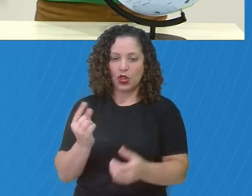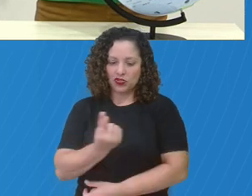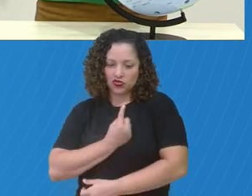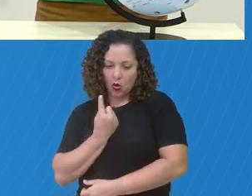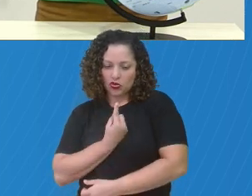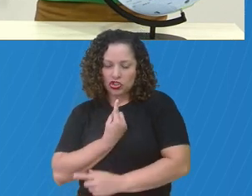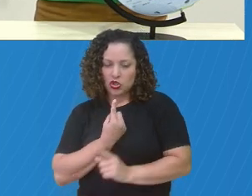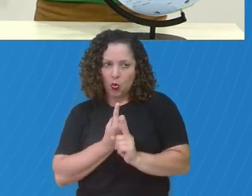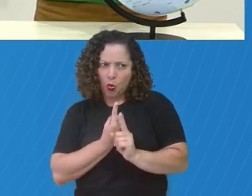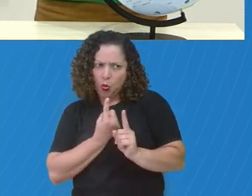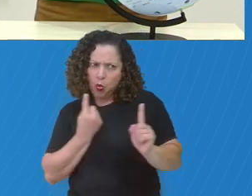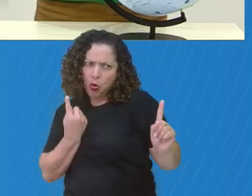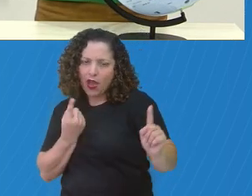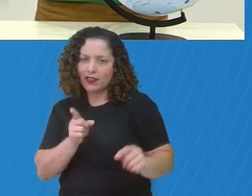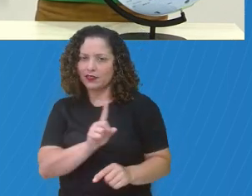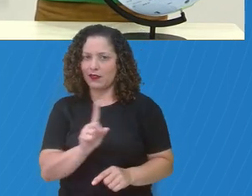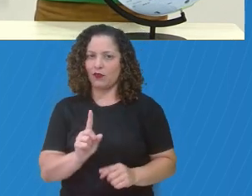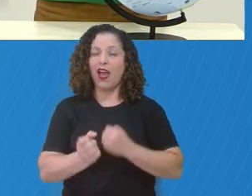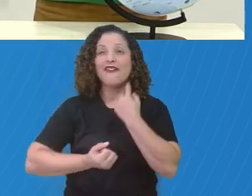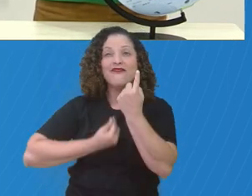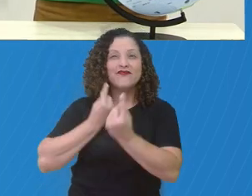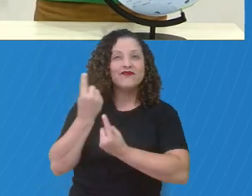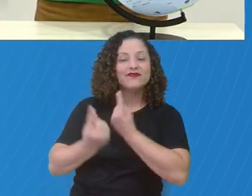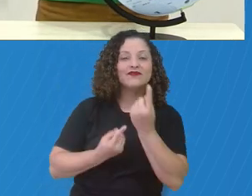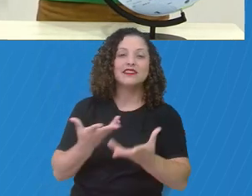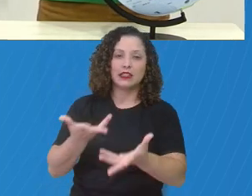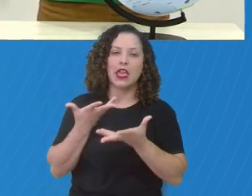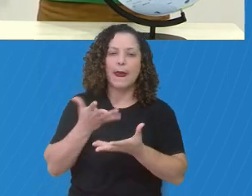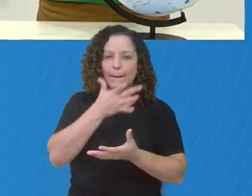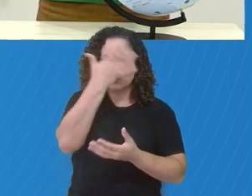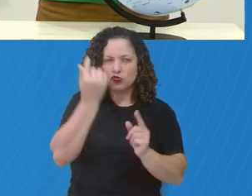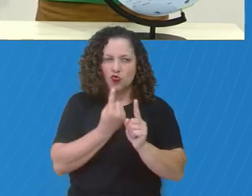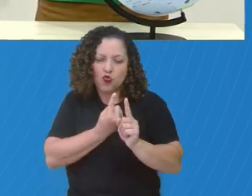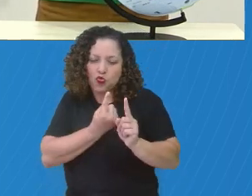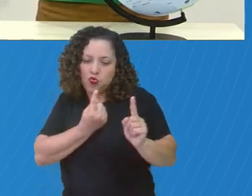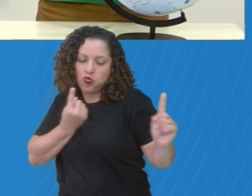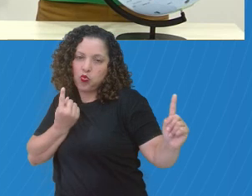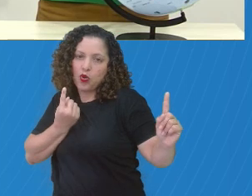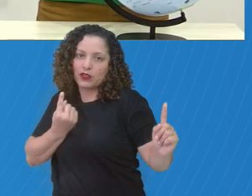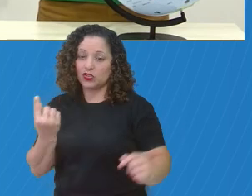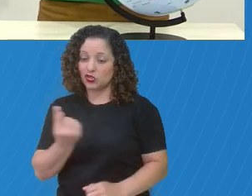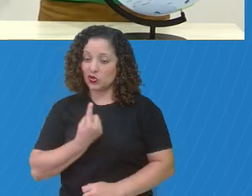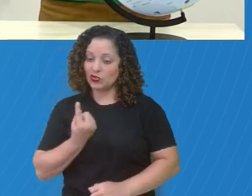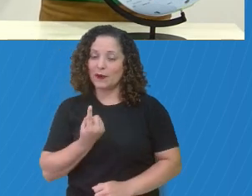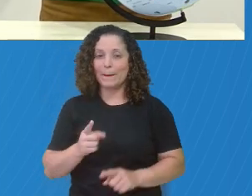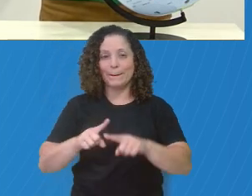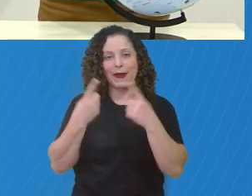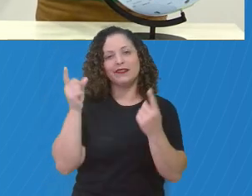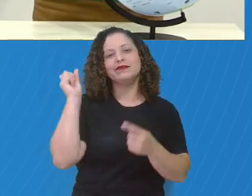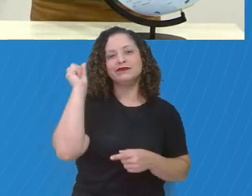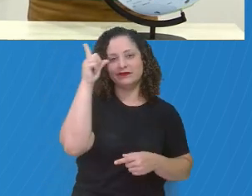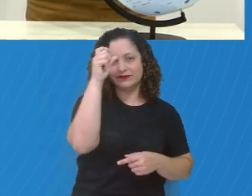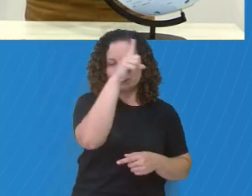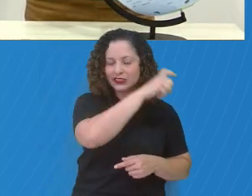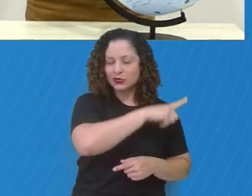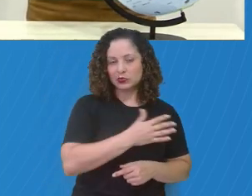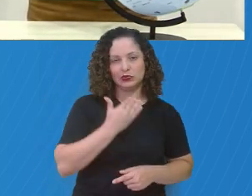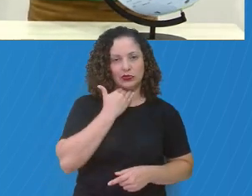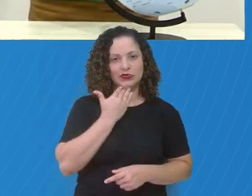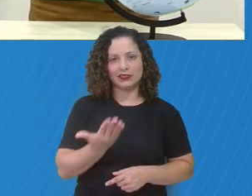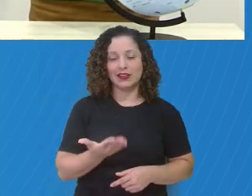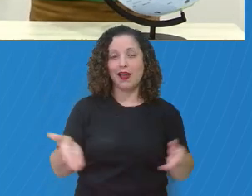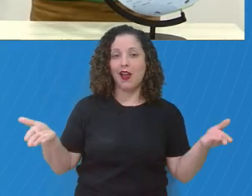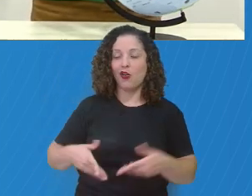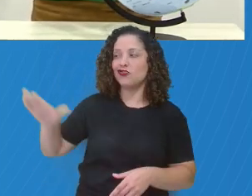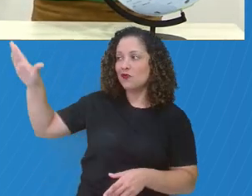isoladamente. Algumas pessoas até tentam viver isolados, sozinhos, mas não conseguem, tá? Eu vou agora chamar a